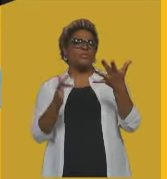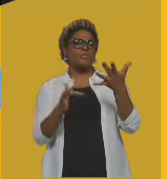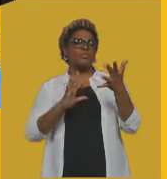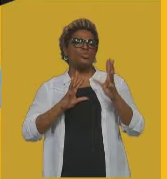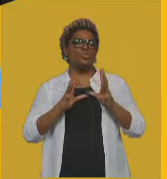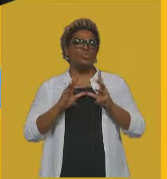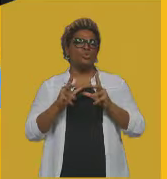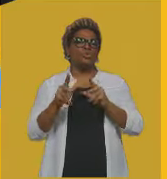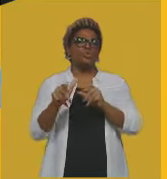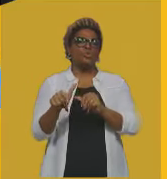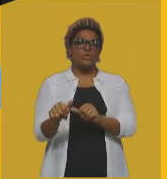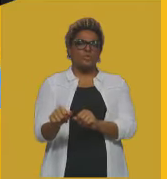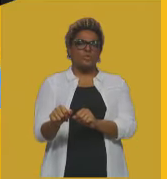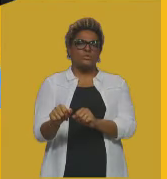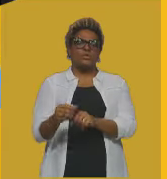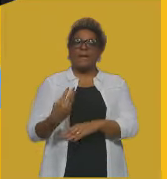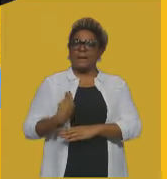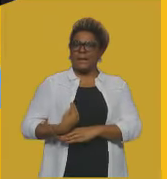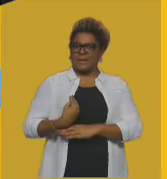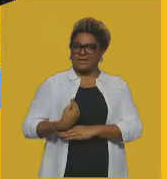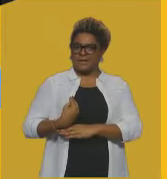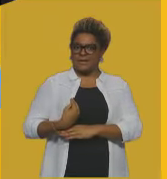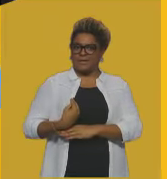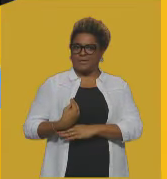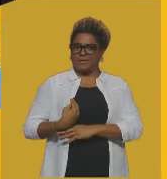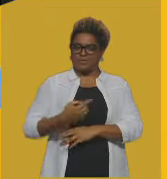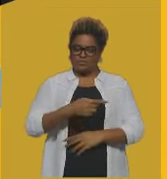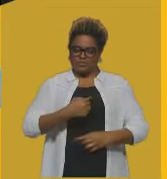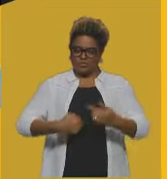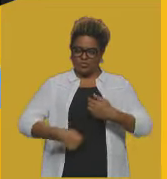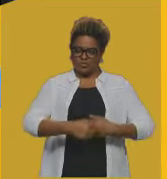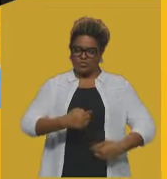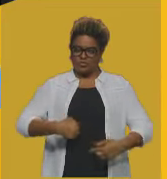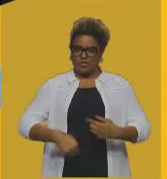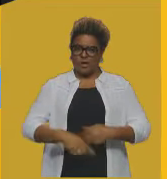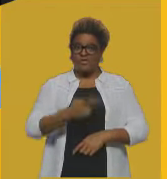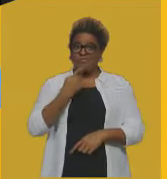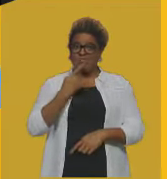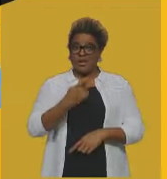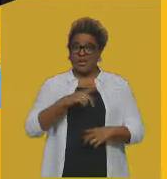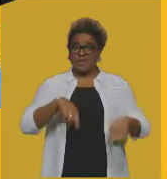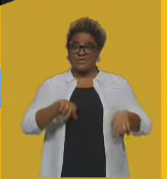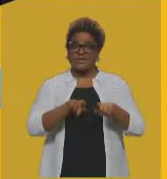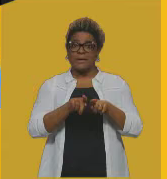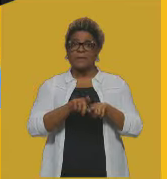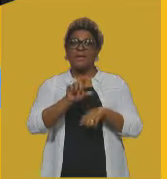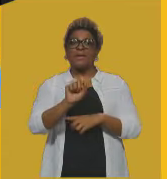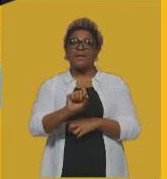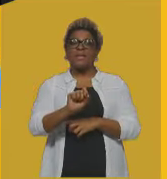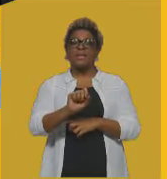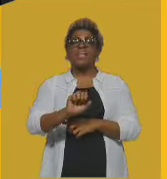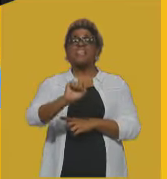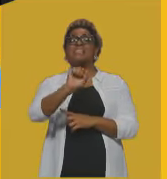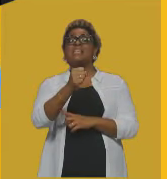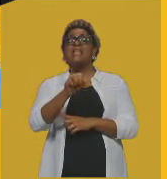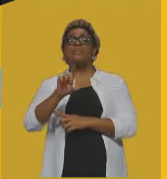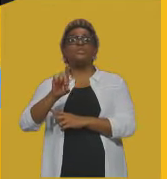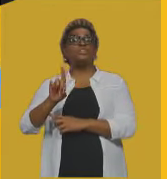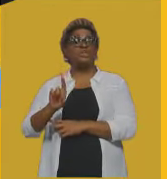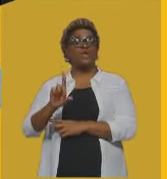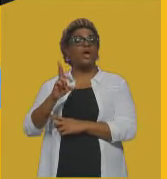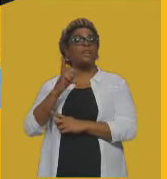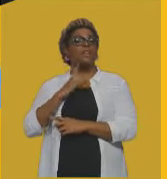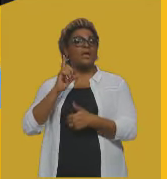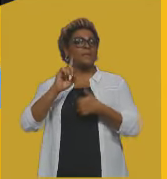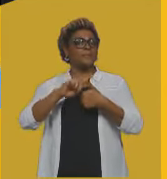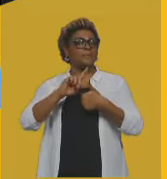delgado, intestino grosso e ânus. E nós falamos que o sistema digestório ainda é constituído de glândulas